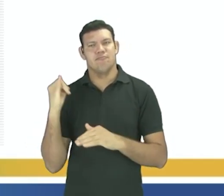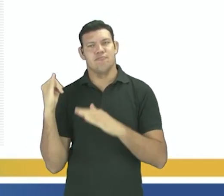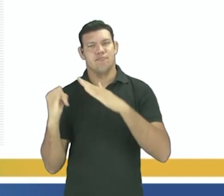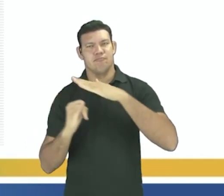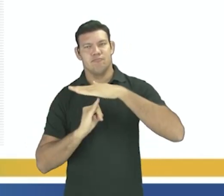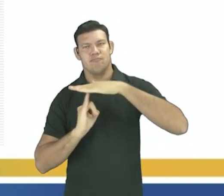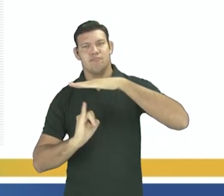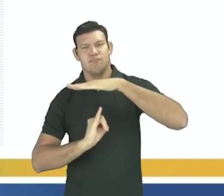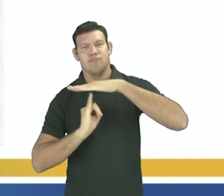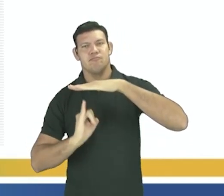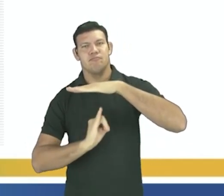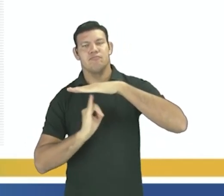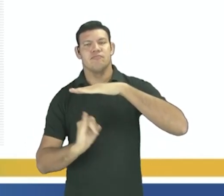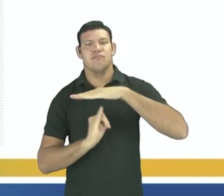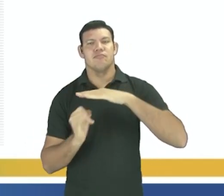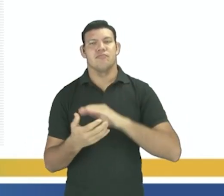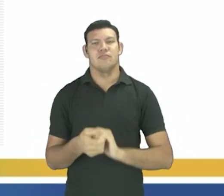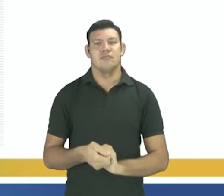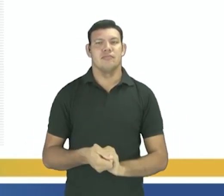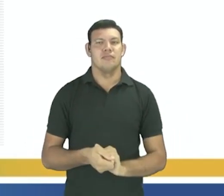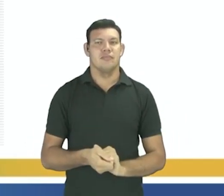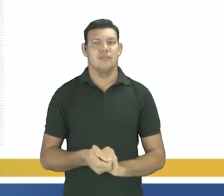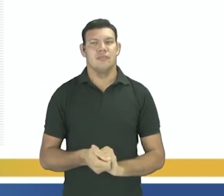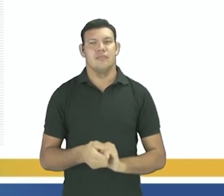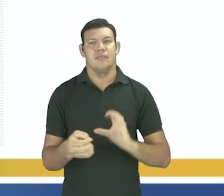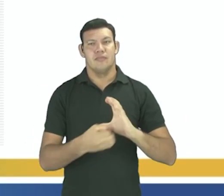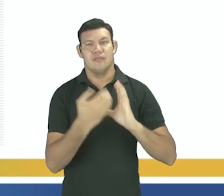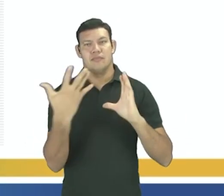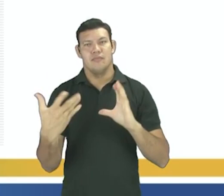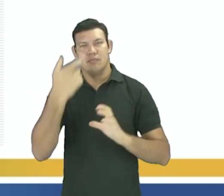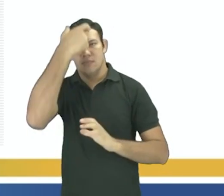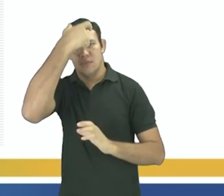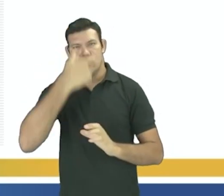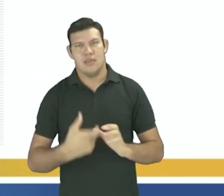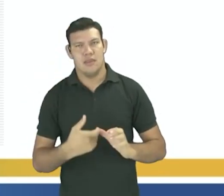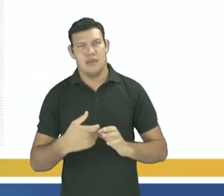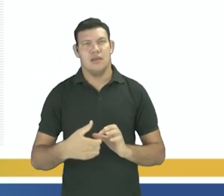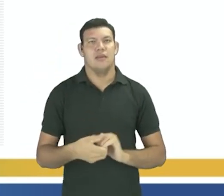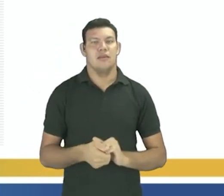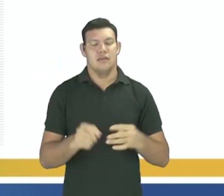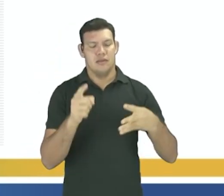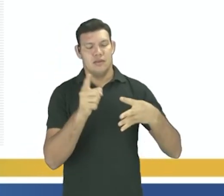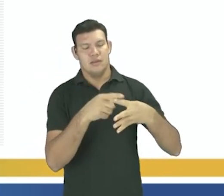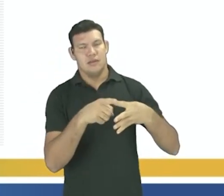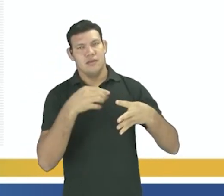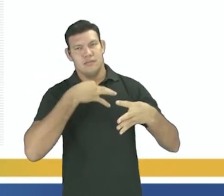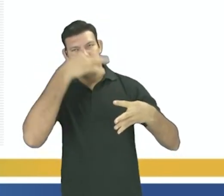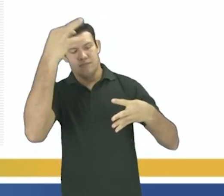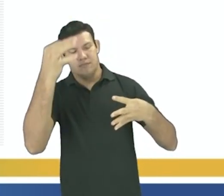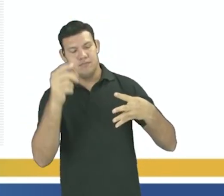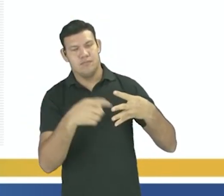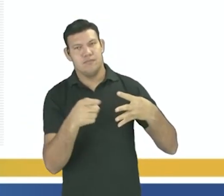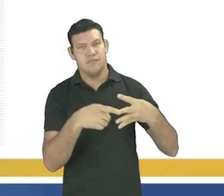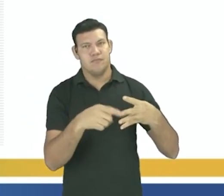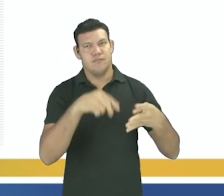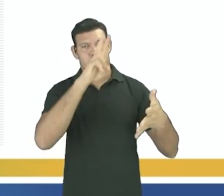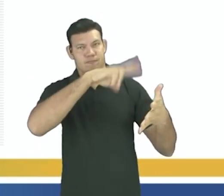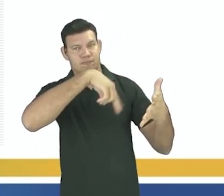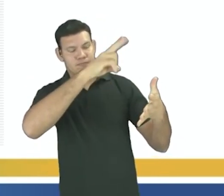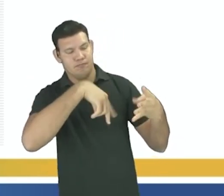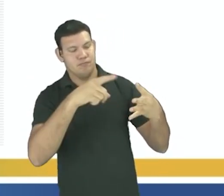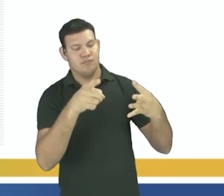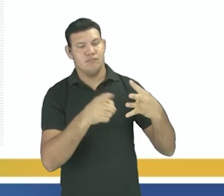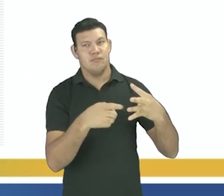tem um caráter pessoal. Então vamos comigo? Argumentativa, carta ao leitor, carta aberta, que é o nosso